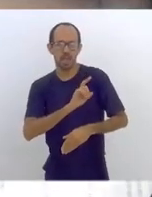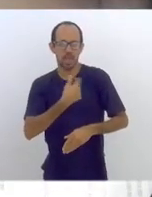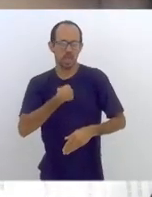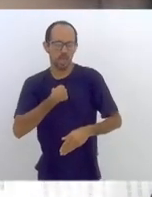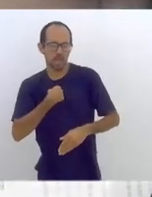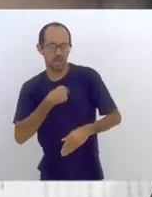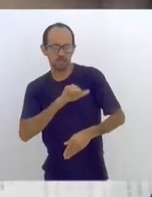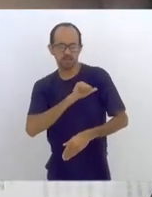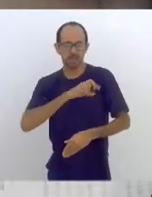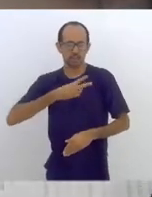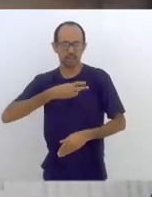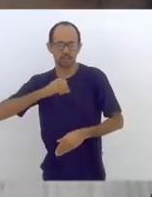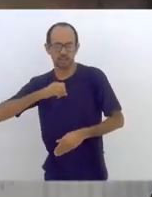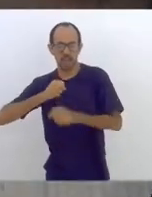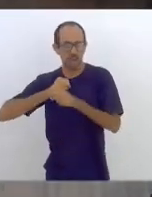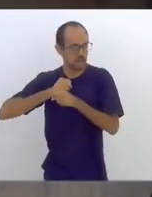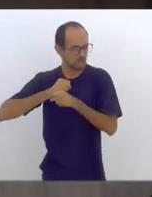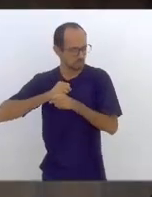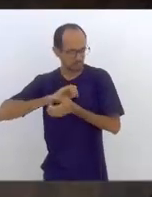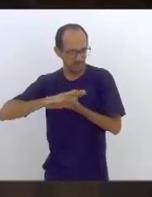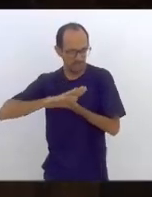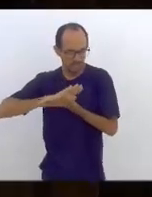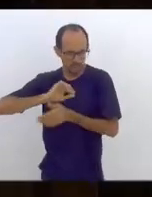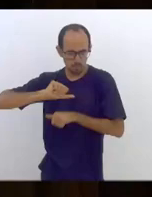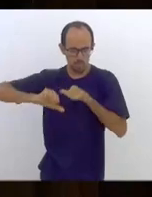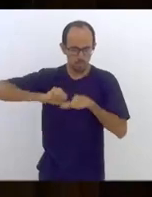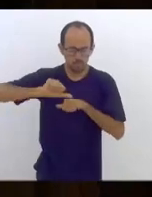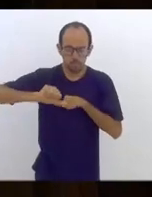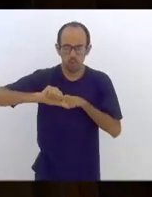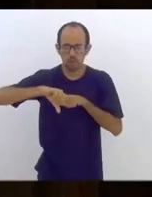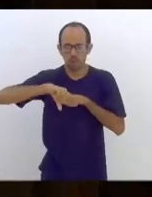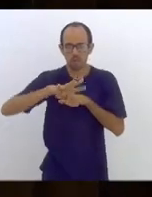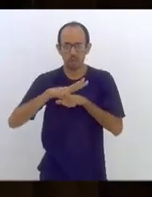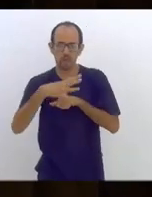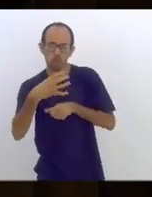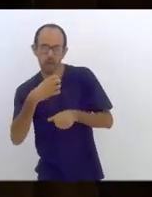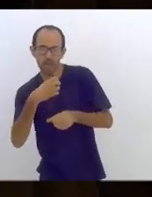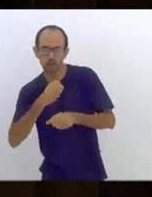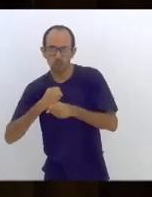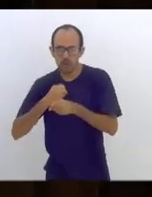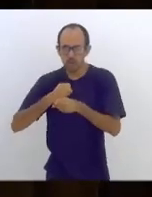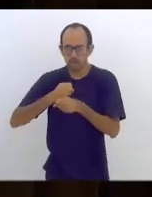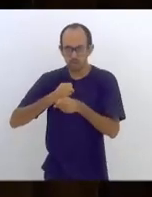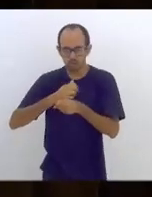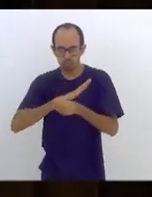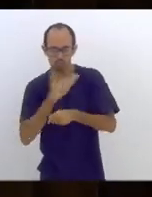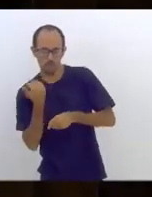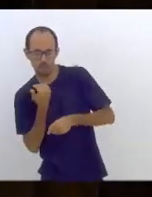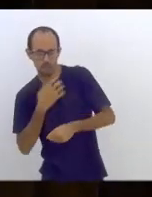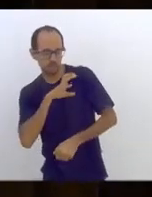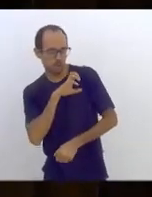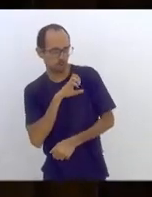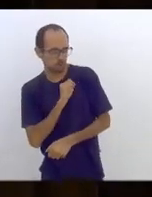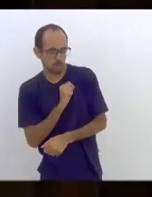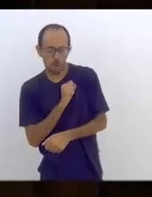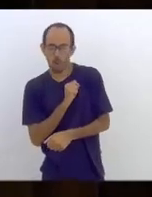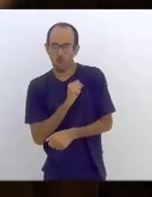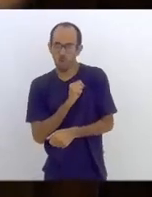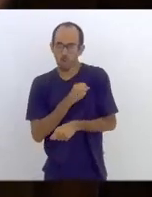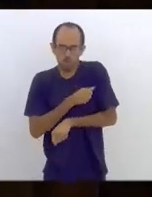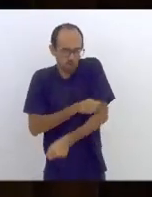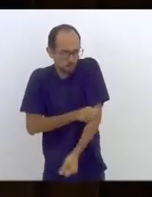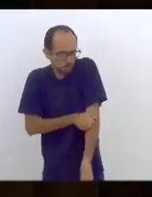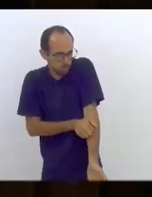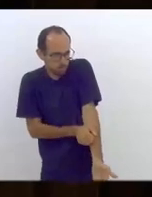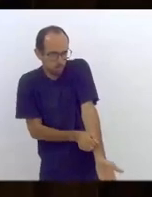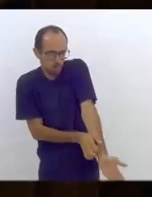130 anos e nada mudou, e com 94 morreu meu avô. Quando me sangrão é pela